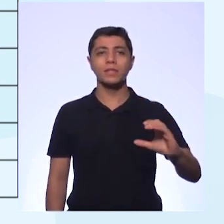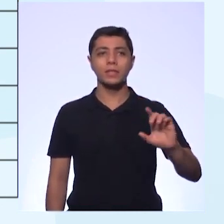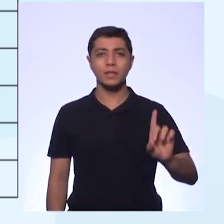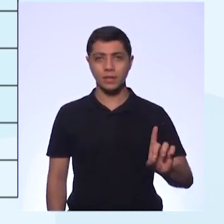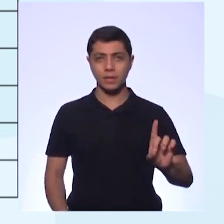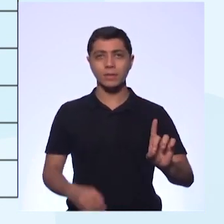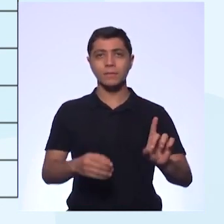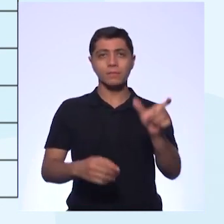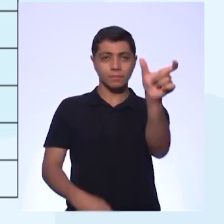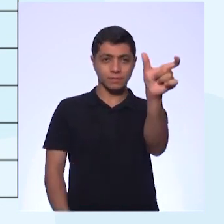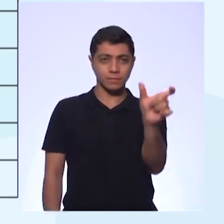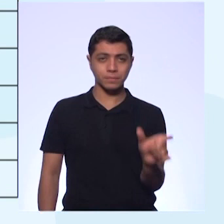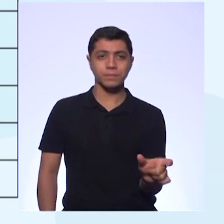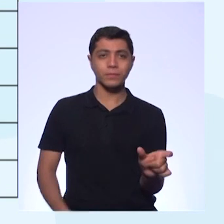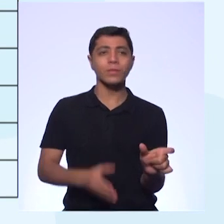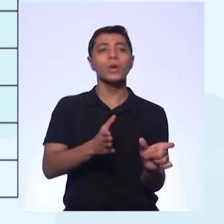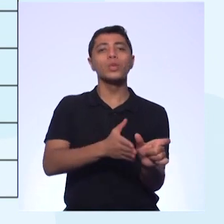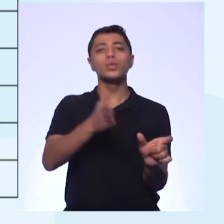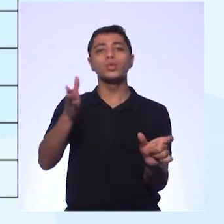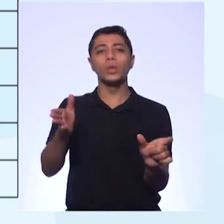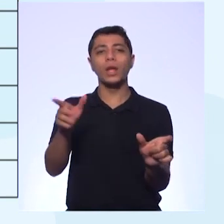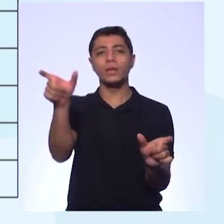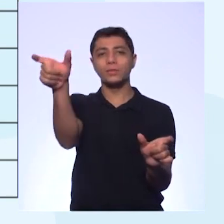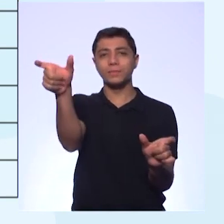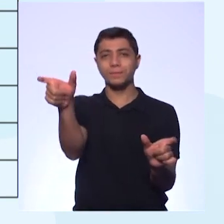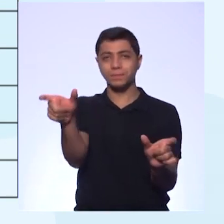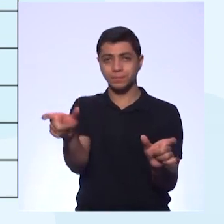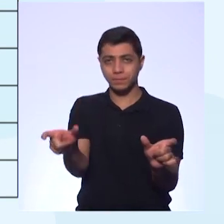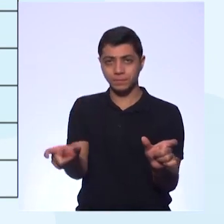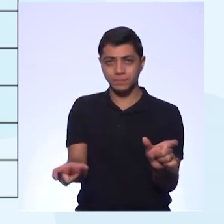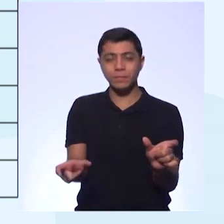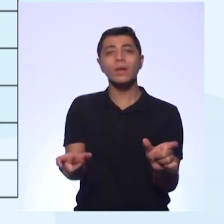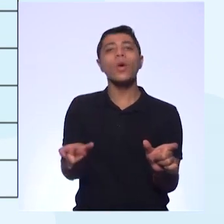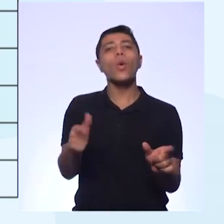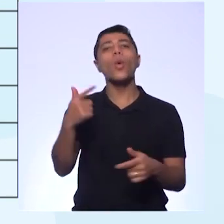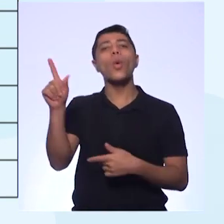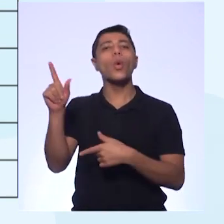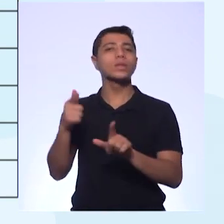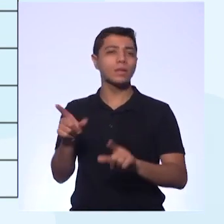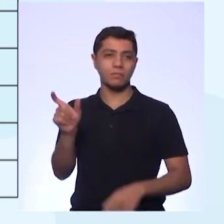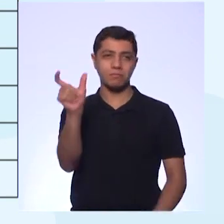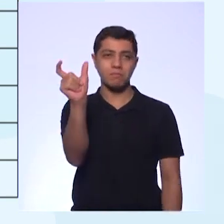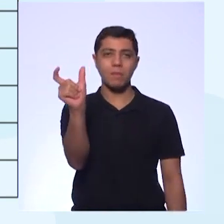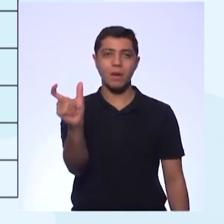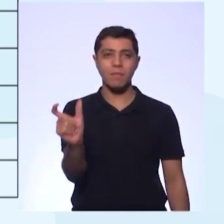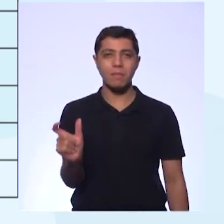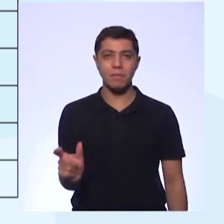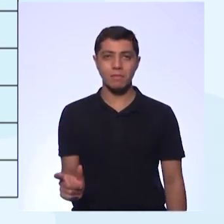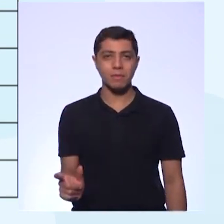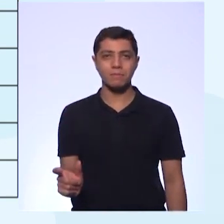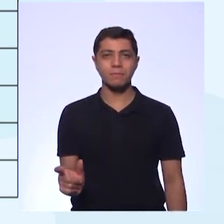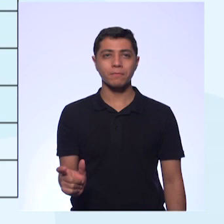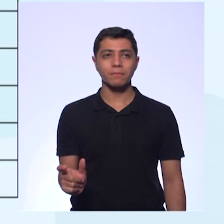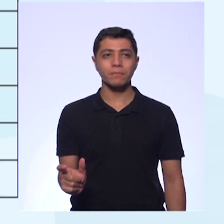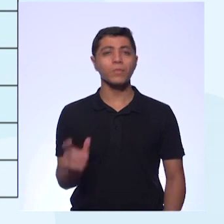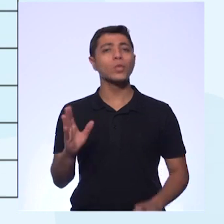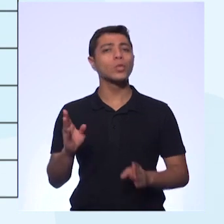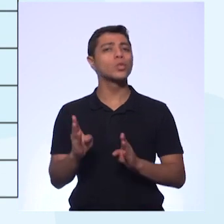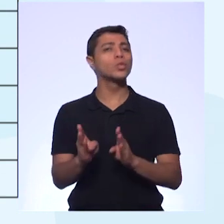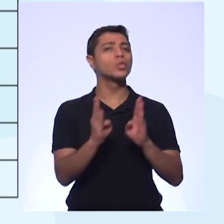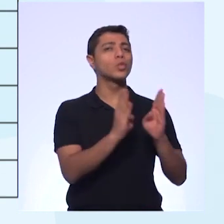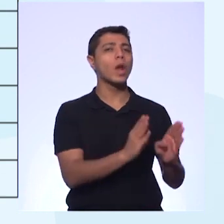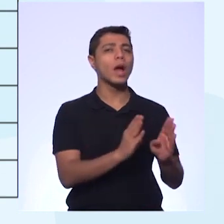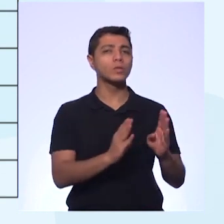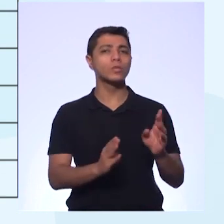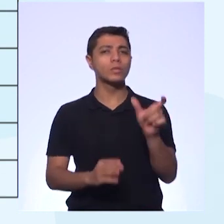palavras relacionadas, só que você pode usar mais de uma vez. E aí que está a pegadinha, porque se você, olha só, você só tem 4 de um lado e tem 7